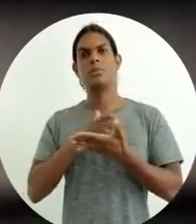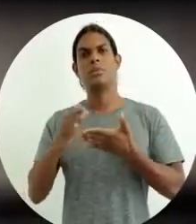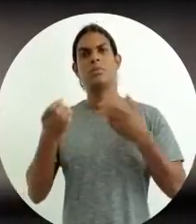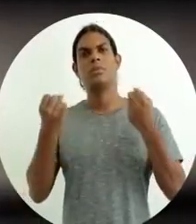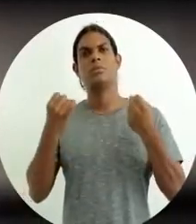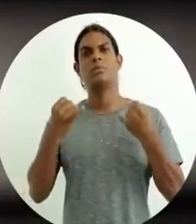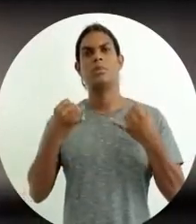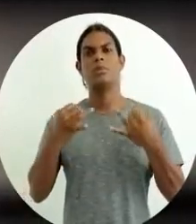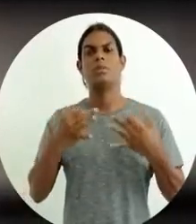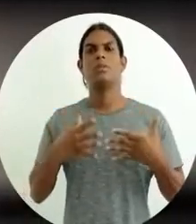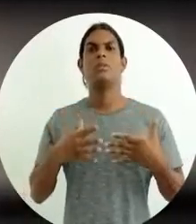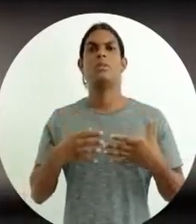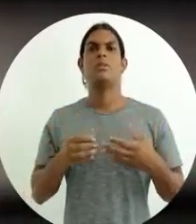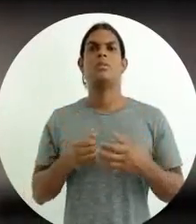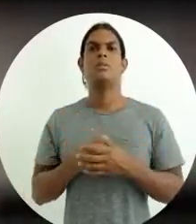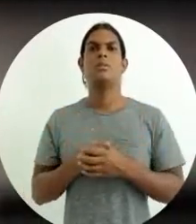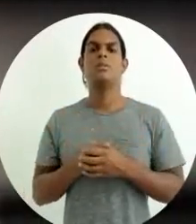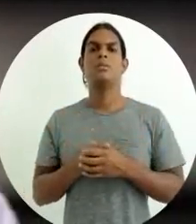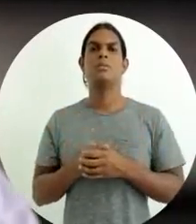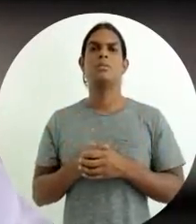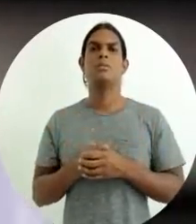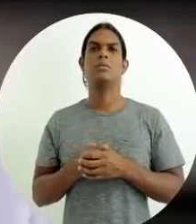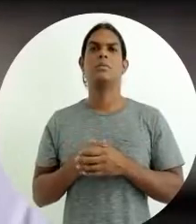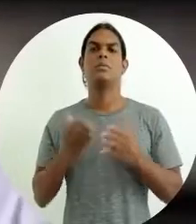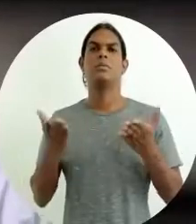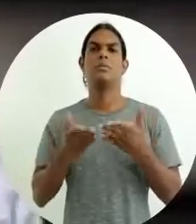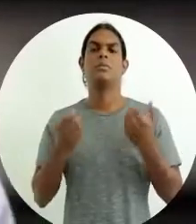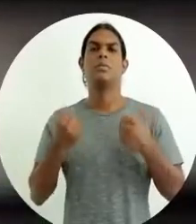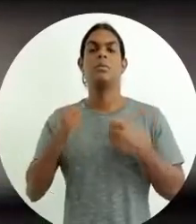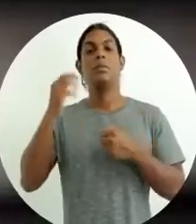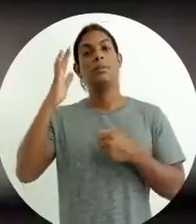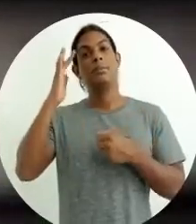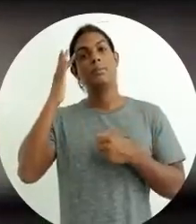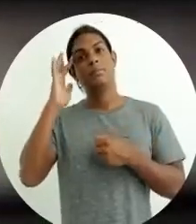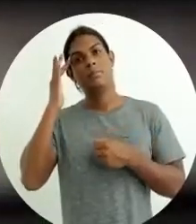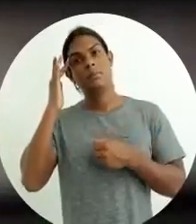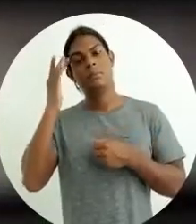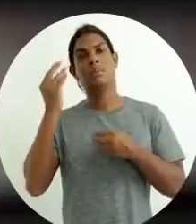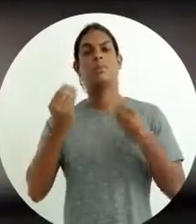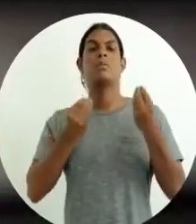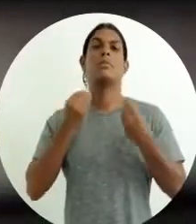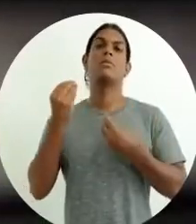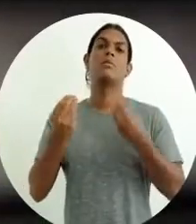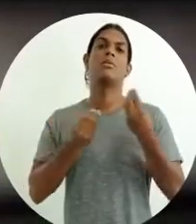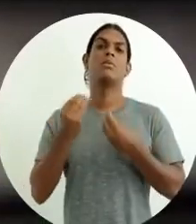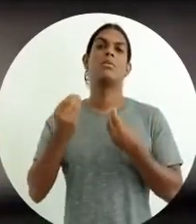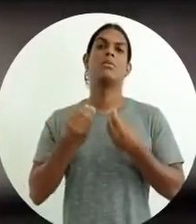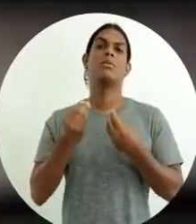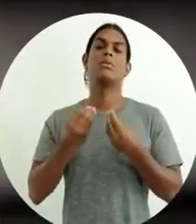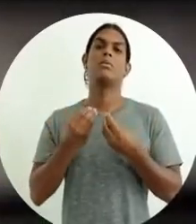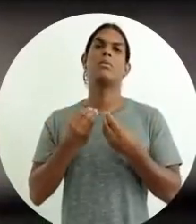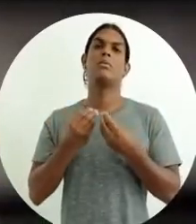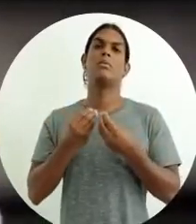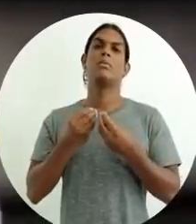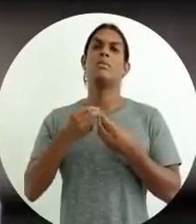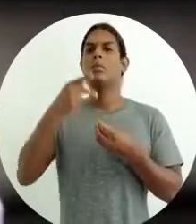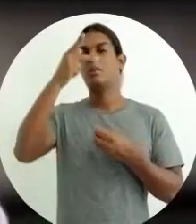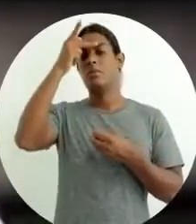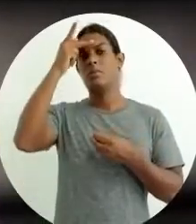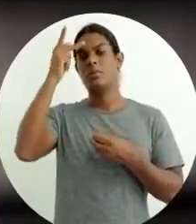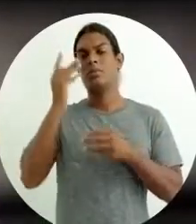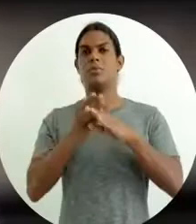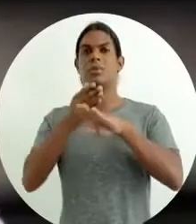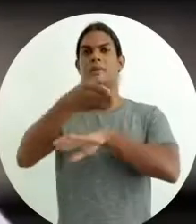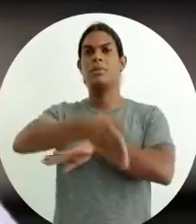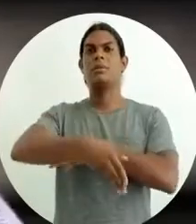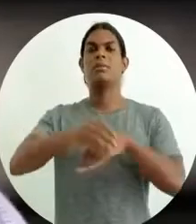falando com vocês que a gente pudesse, neste momento, imaginar quando um novo funcionário ele ingressa em